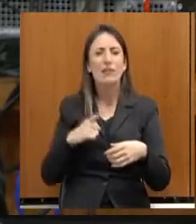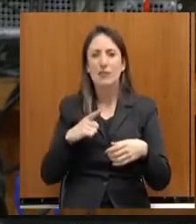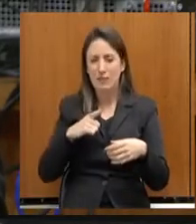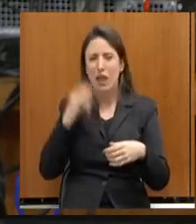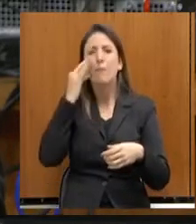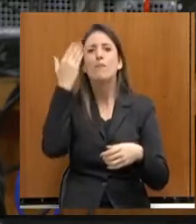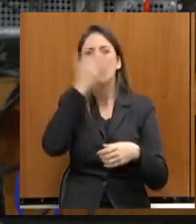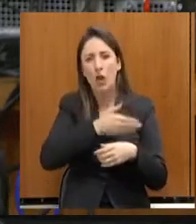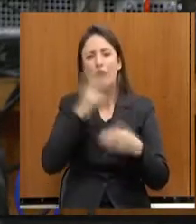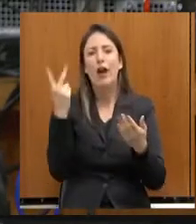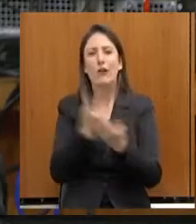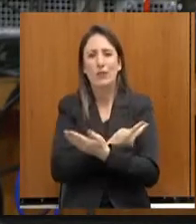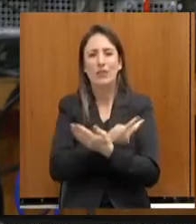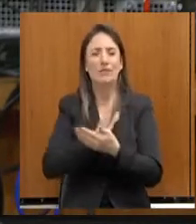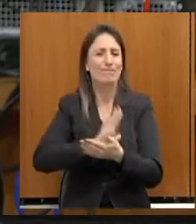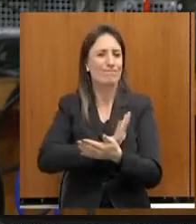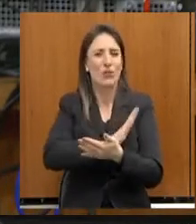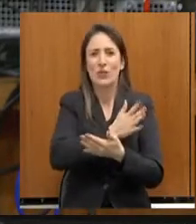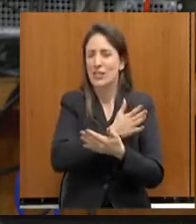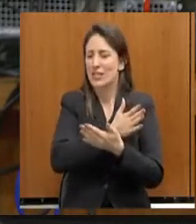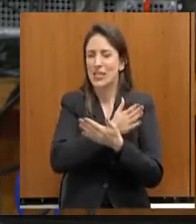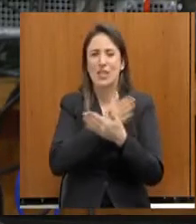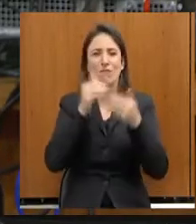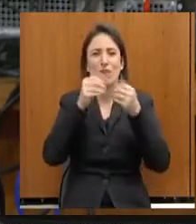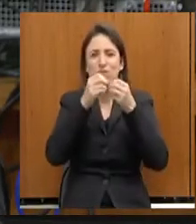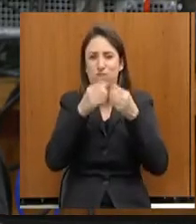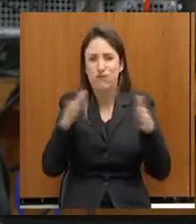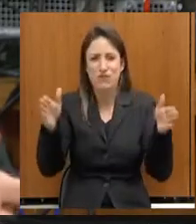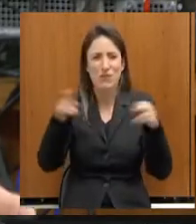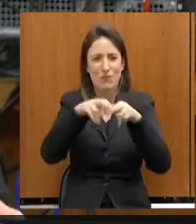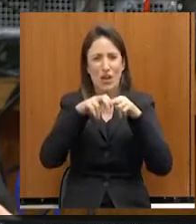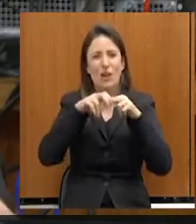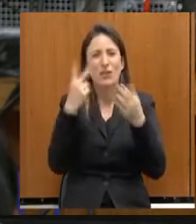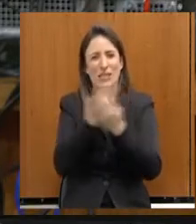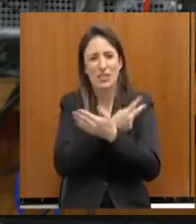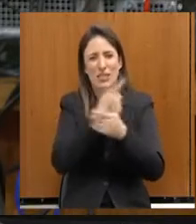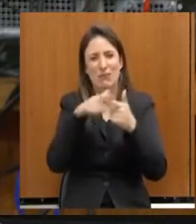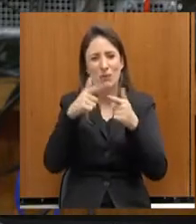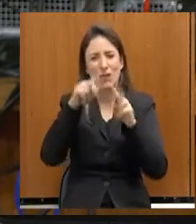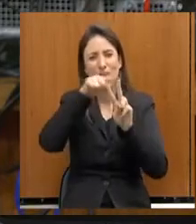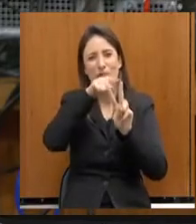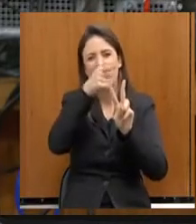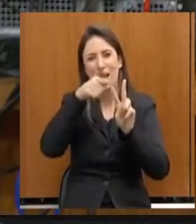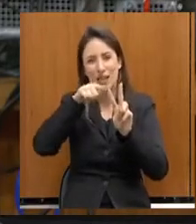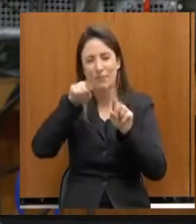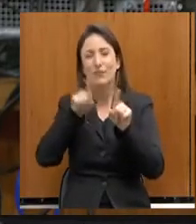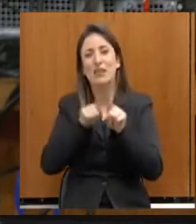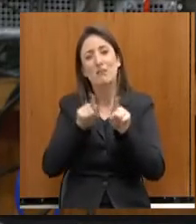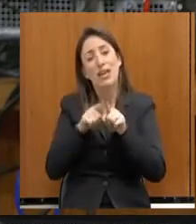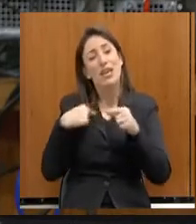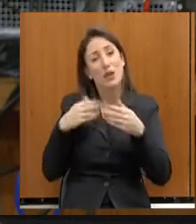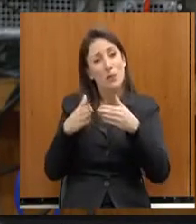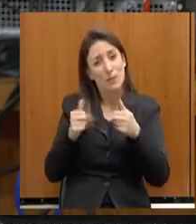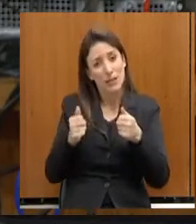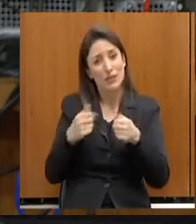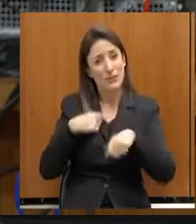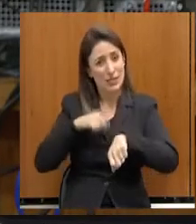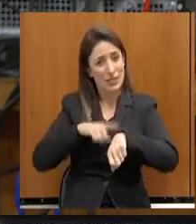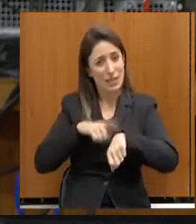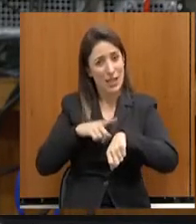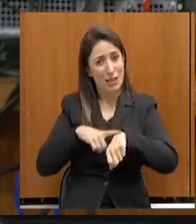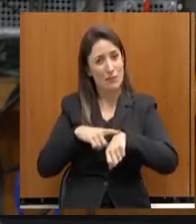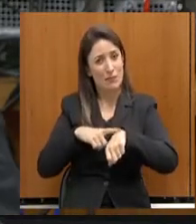tragédia da Vale e a inclusive o presidente já peço aqui a o tempo da minha réplica em emendar Com